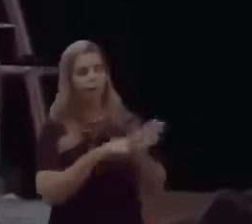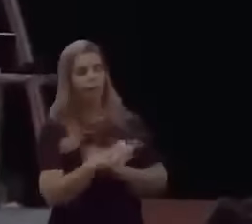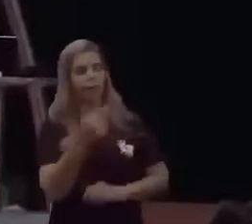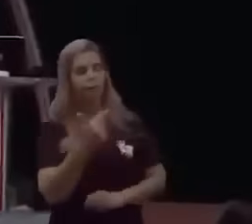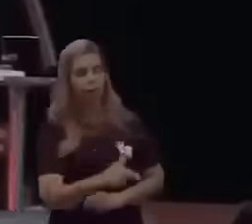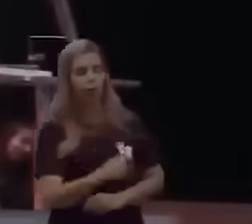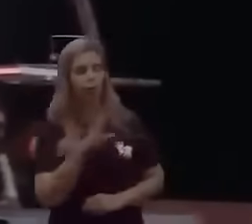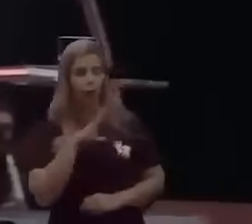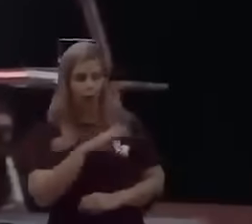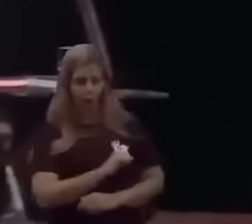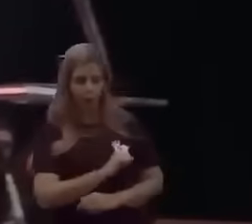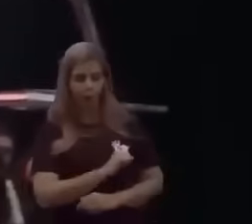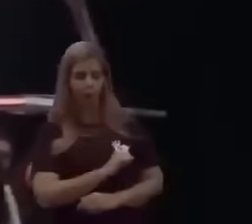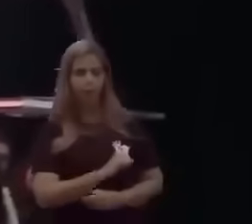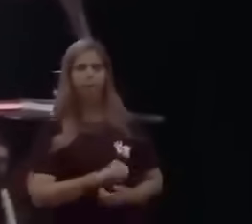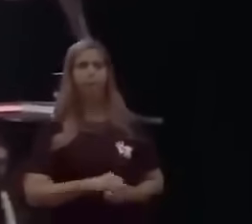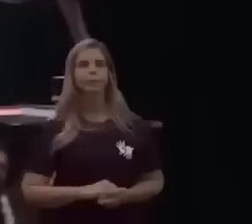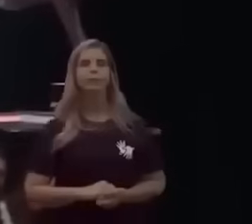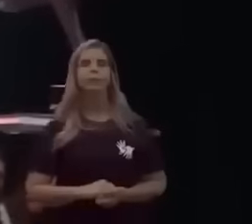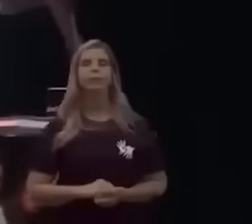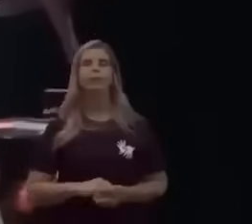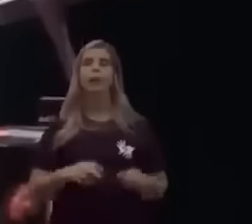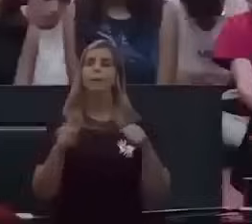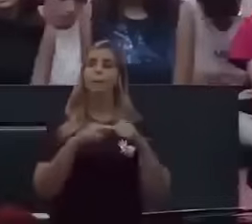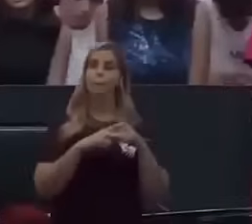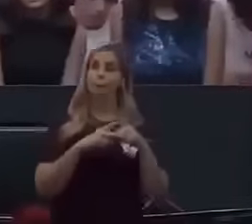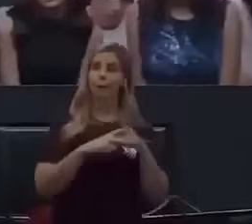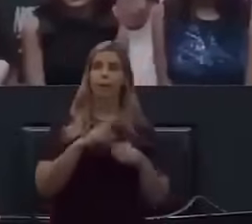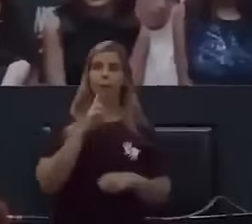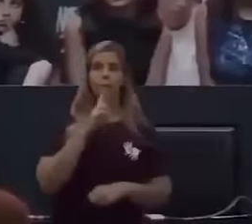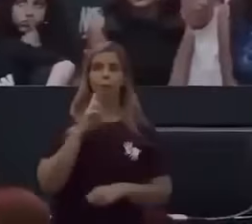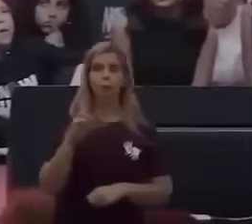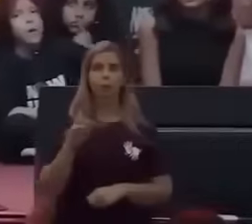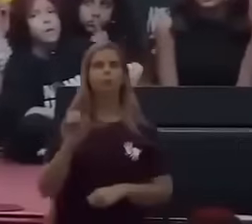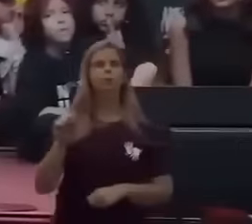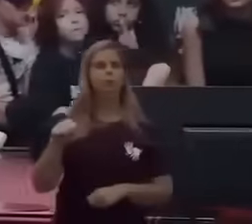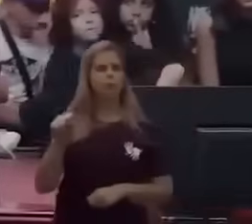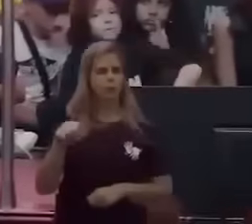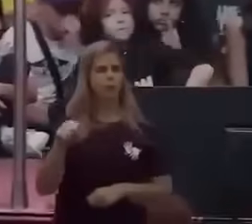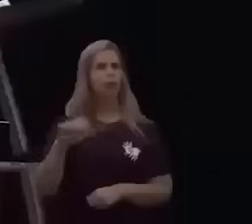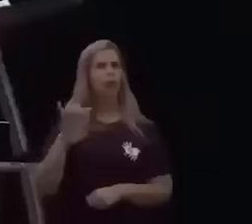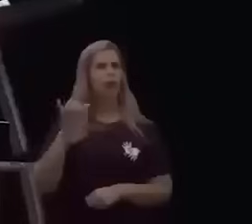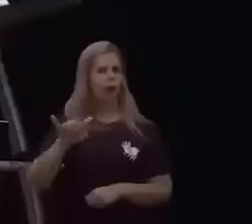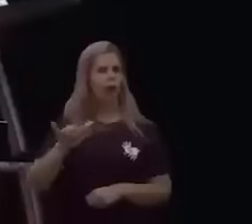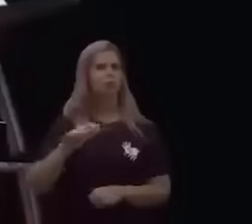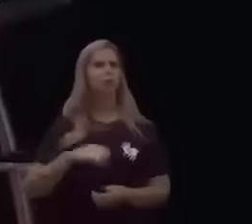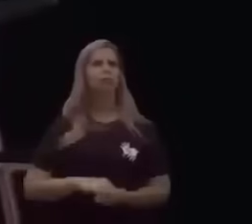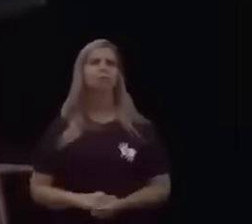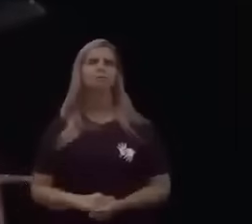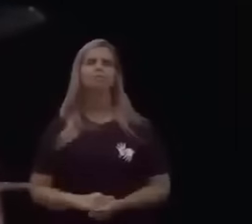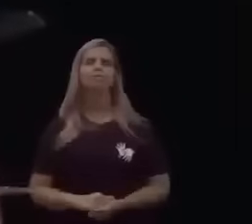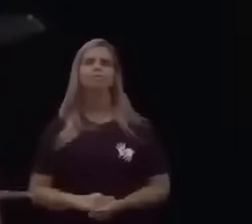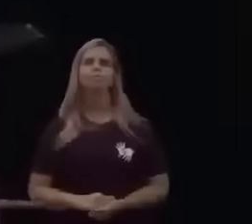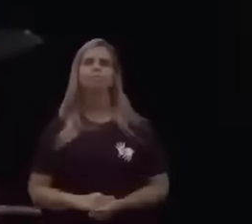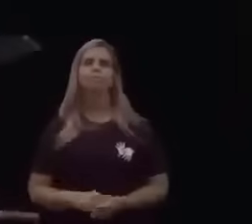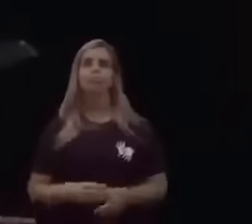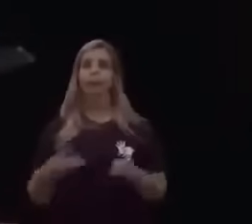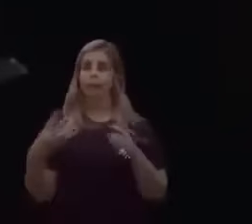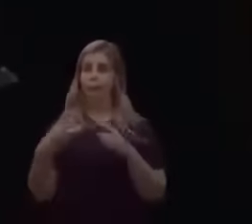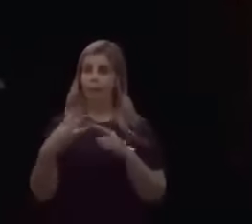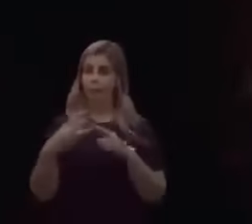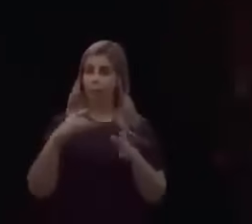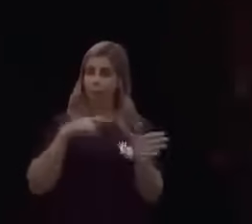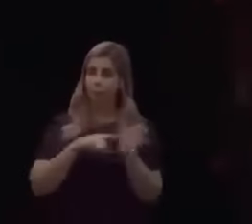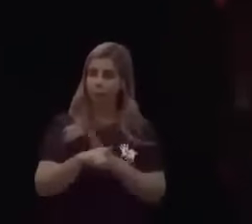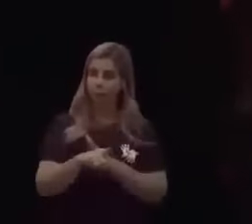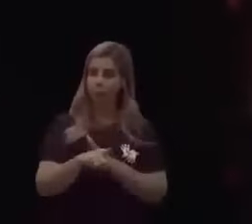Pedro respondeu: sim, Senhor, tu sabes que eu te amo. Então pastorei as minhas ovelhas. Aí Jesus perguntou a terceira vez: Simão, filho